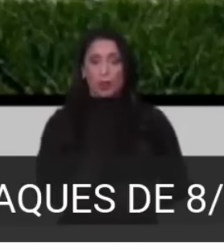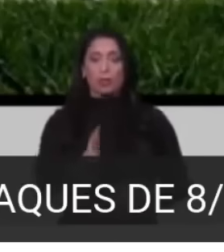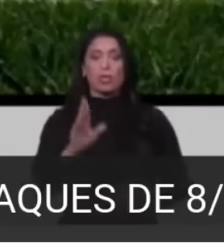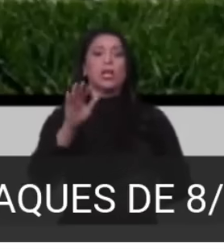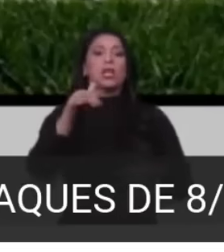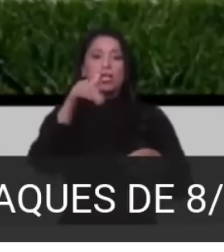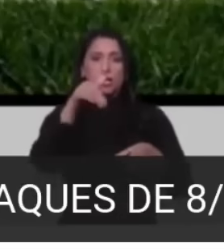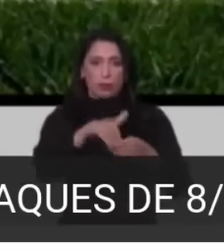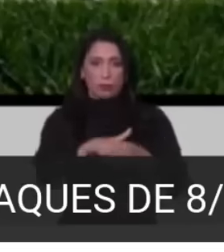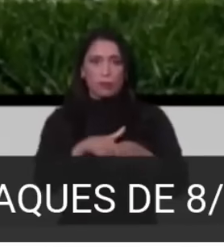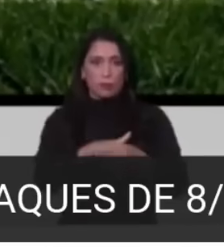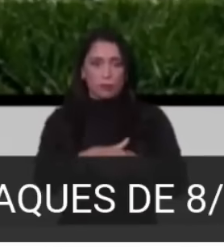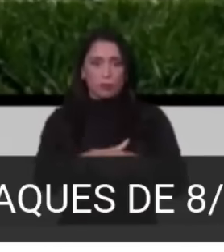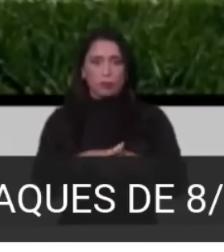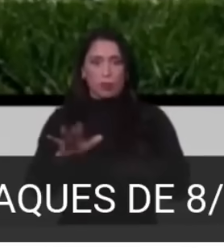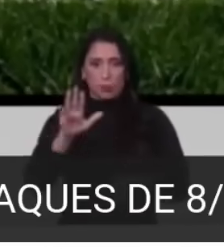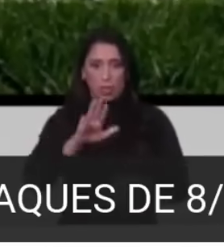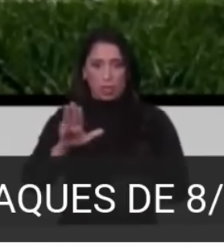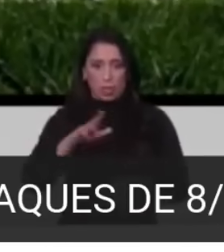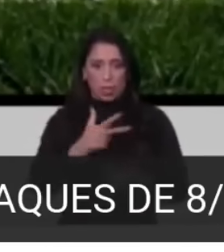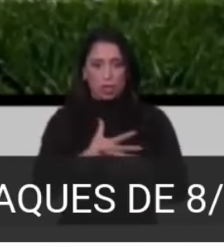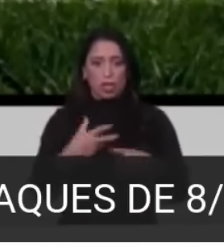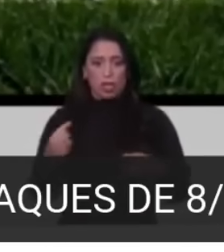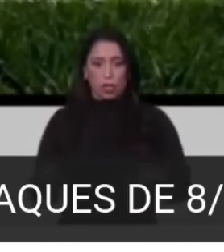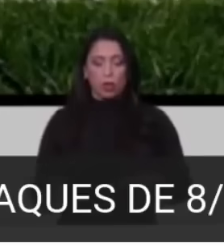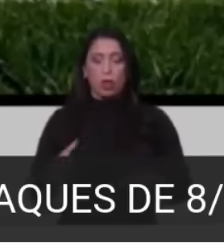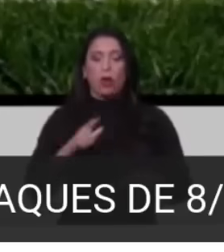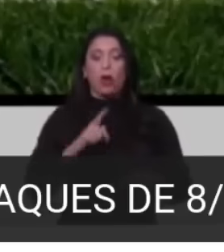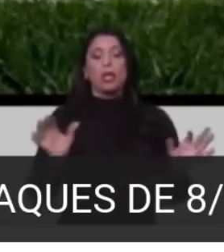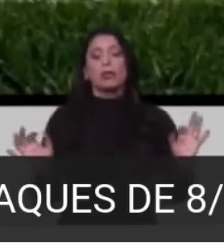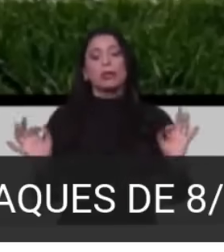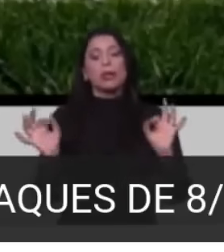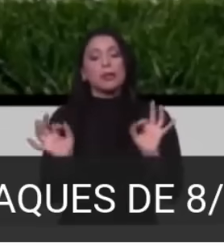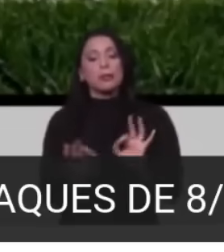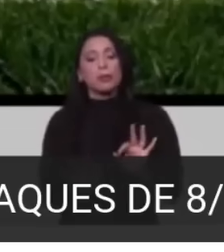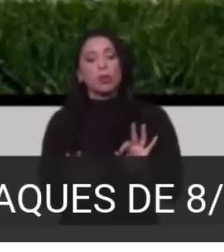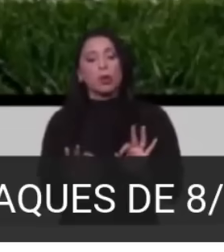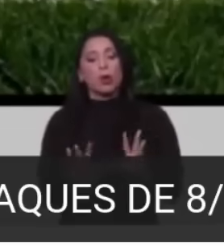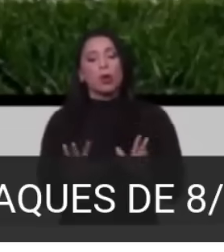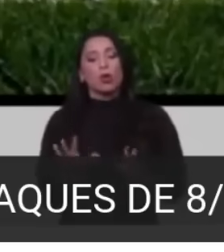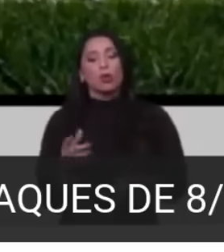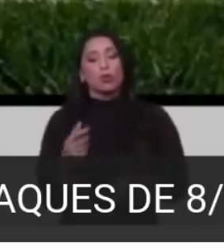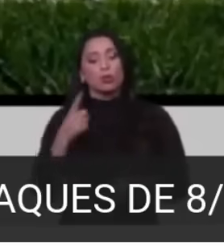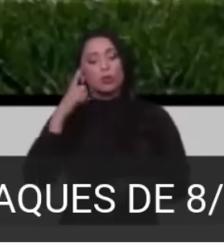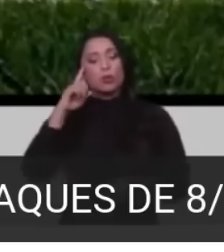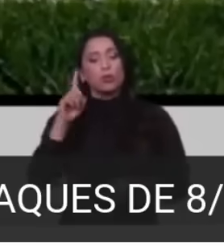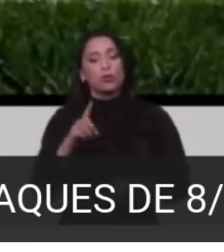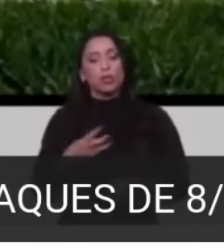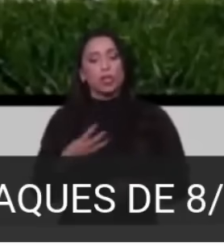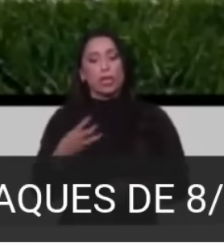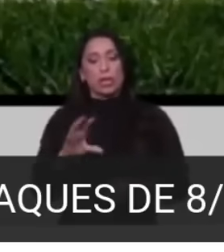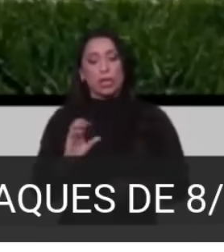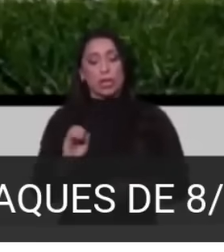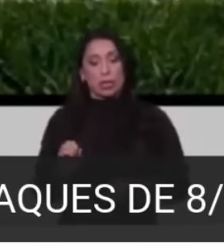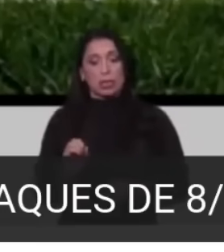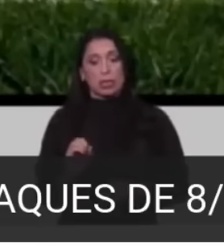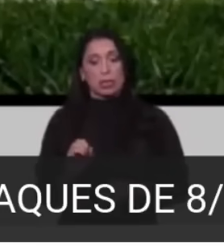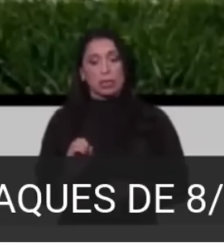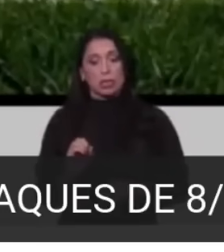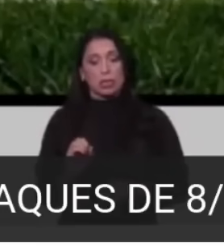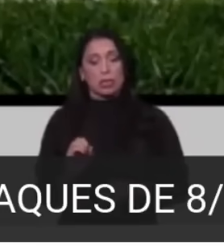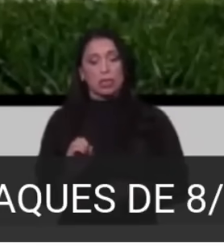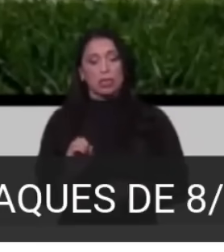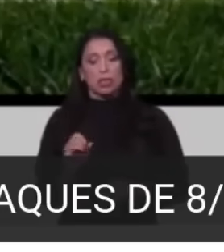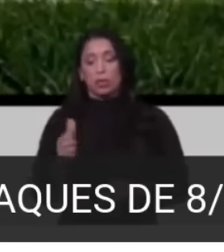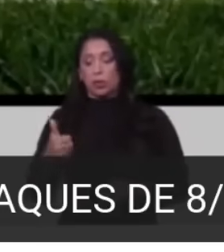presidencial ele se encerrou em 30 se encerrou havia se